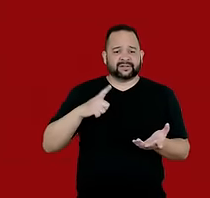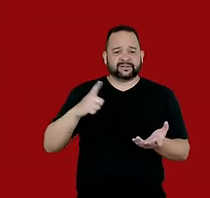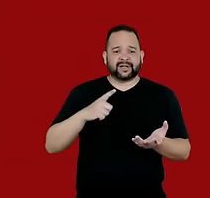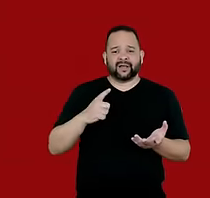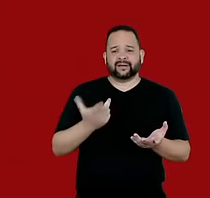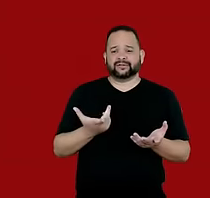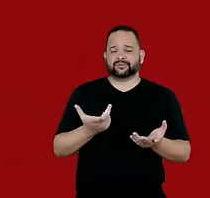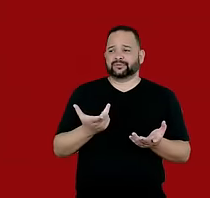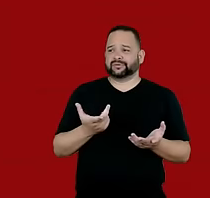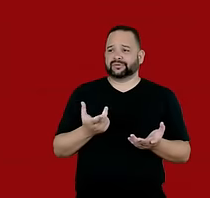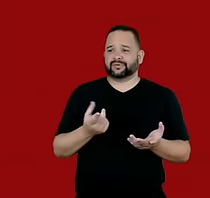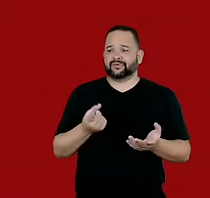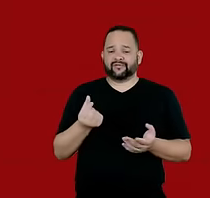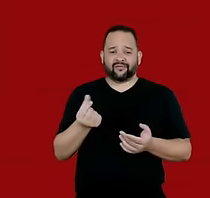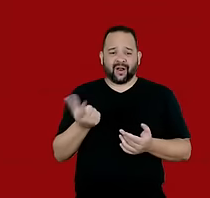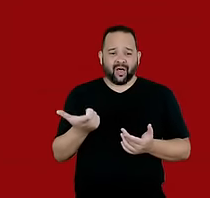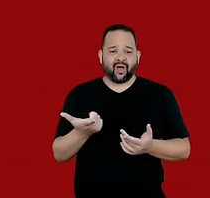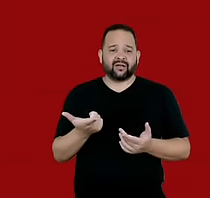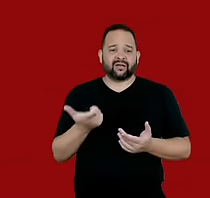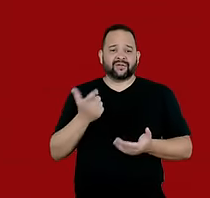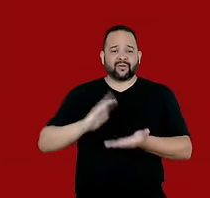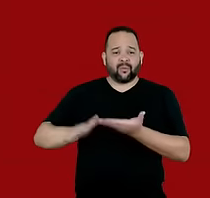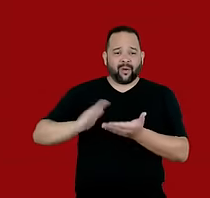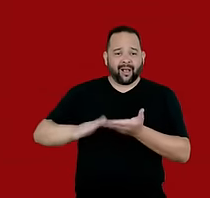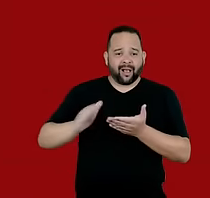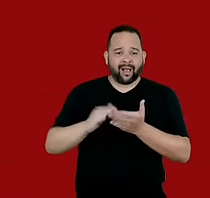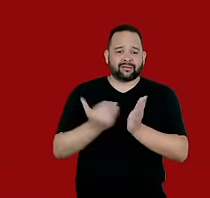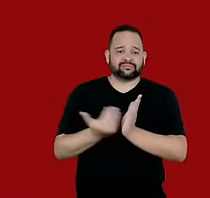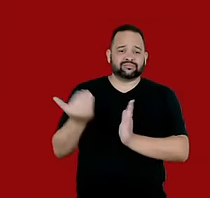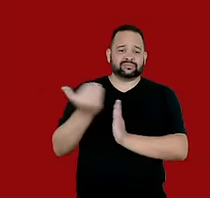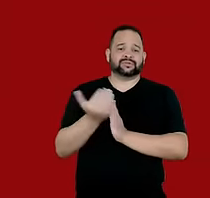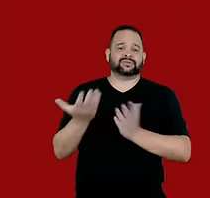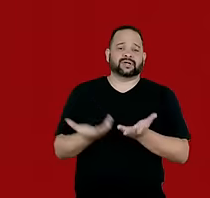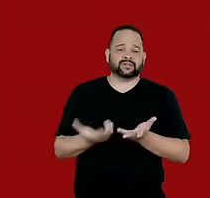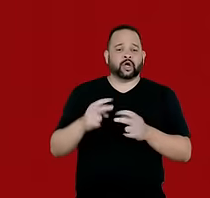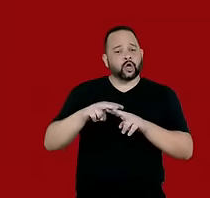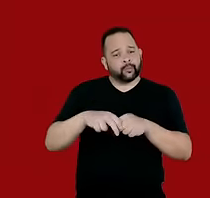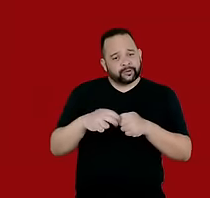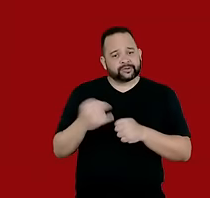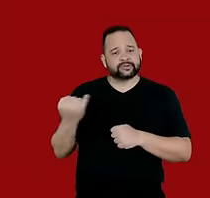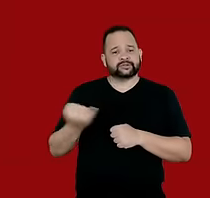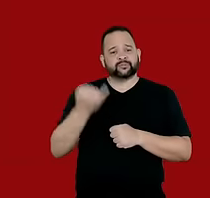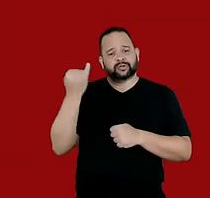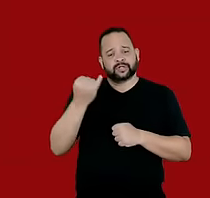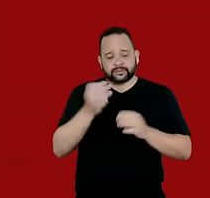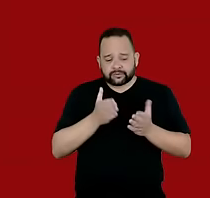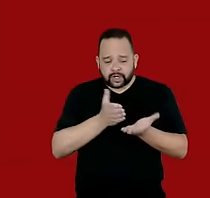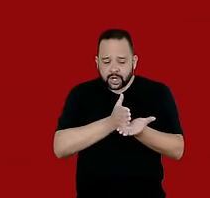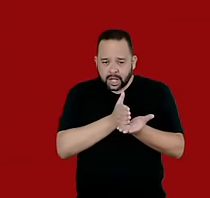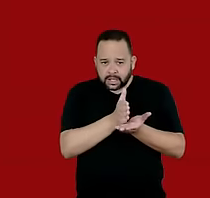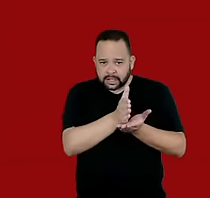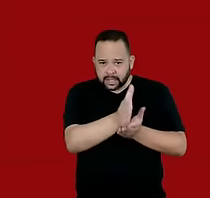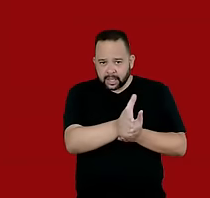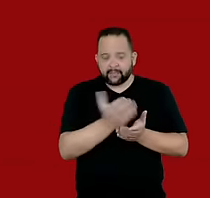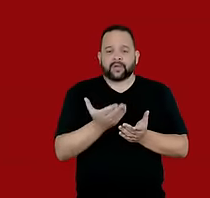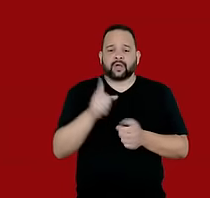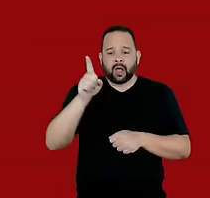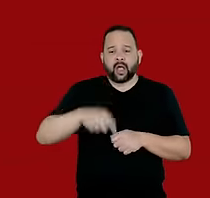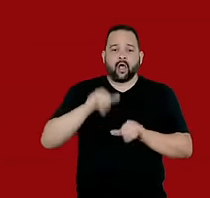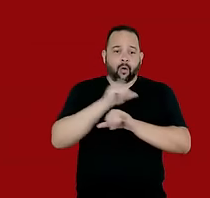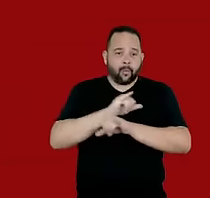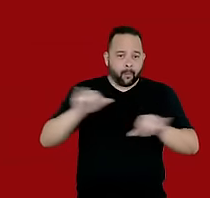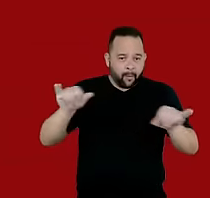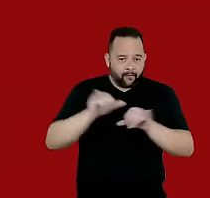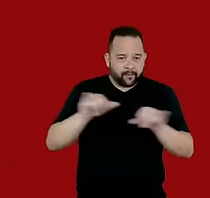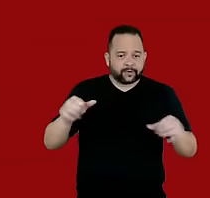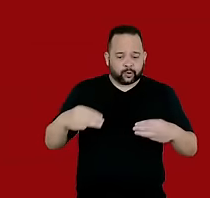de risco é um custo né então a gente entende que é importante né seguir nesse caminho acho que essa é uma mensagem que já tá bastante comunicada pelo Ministério